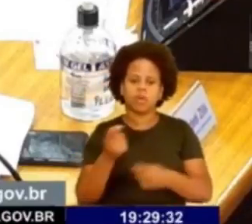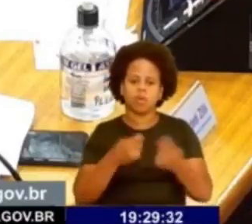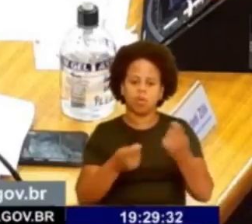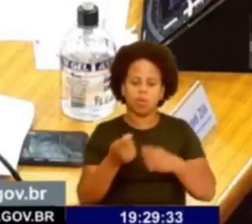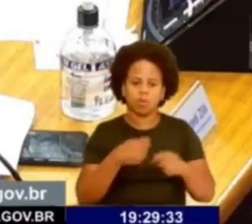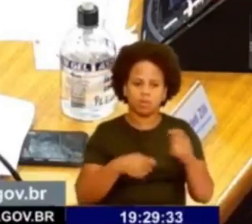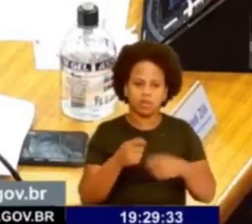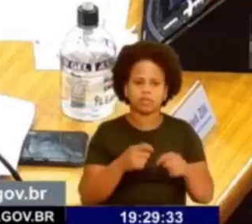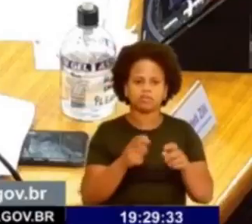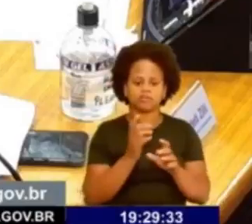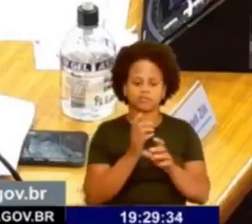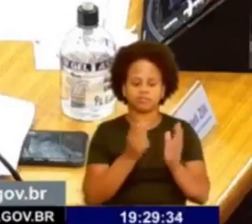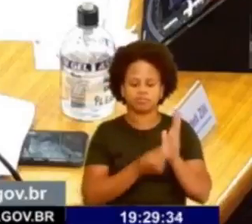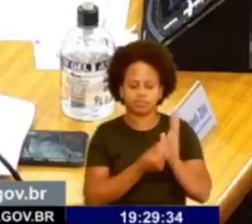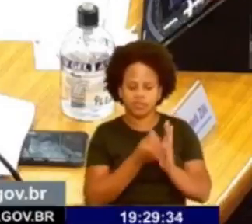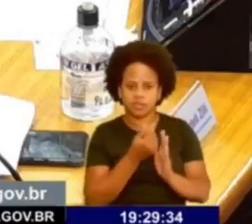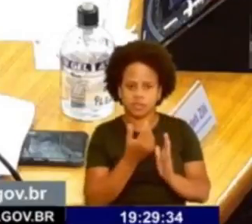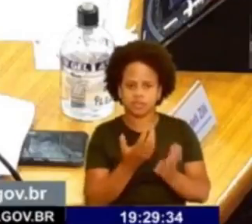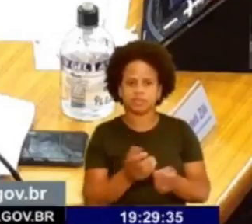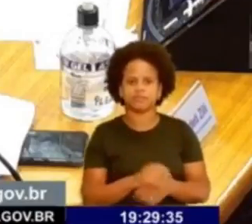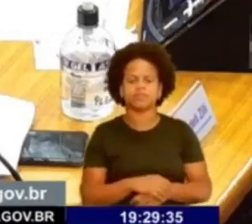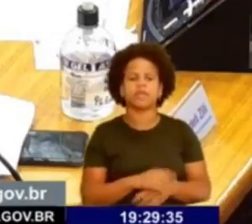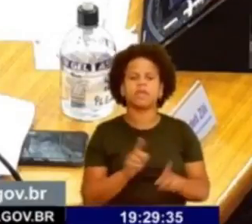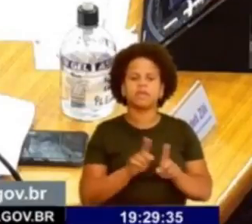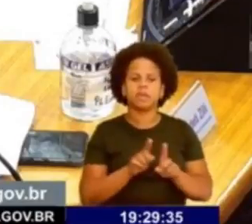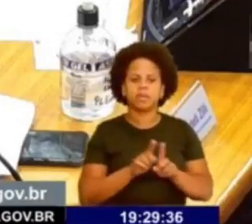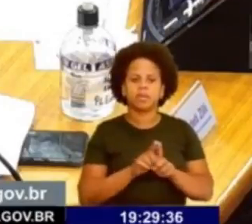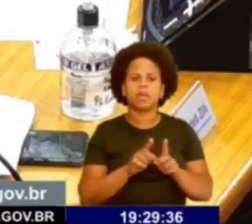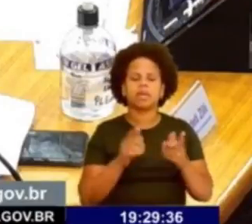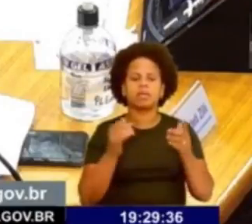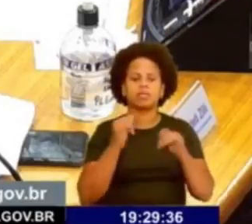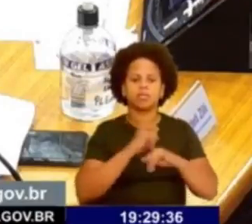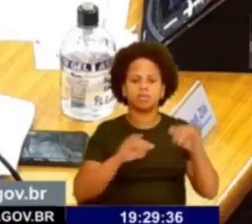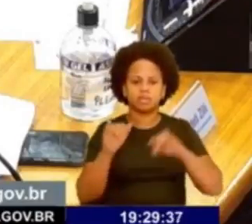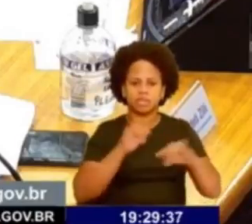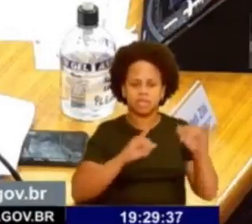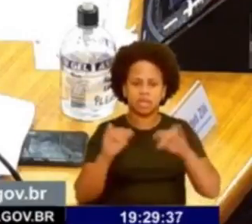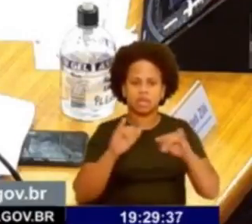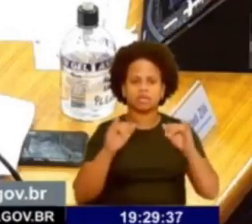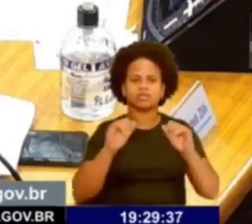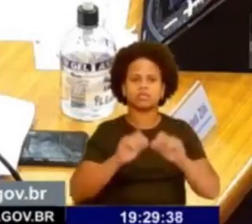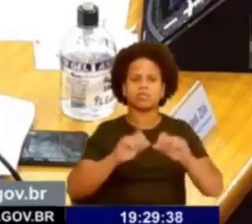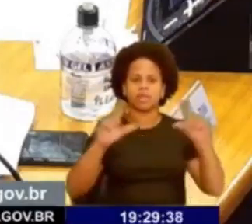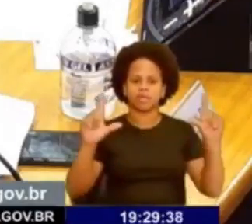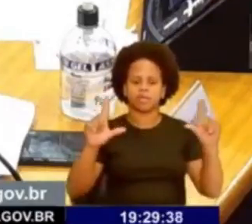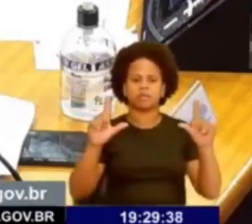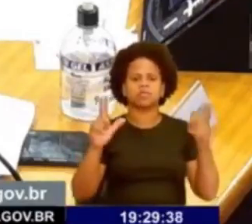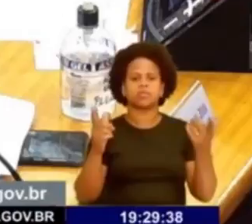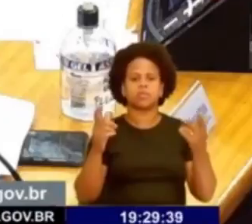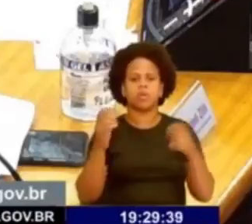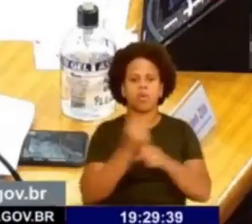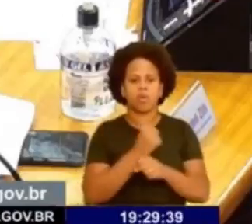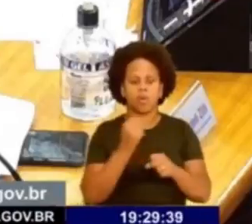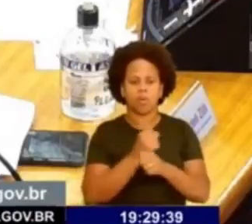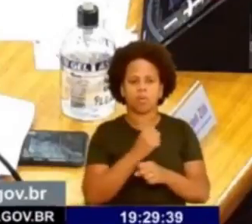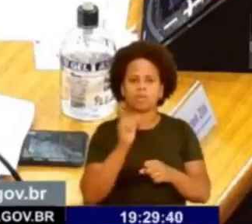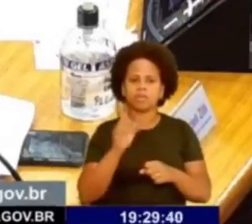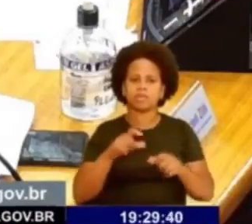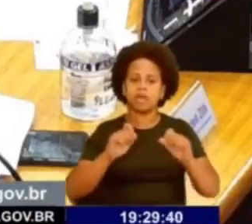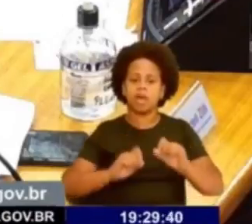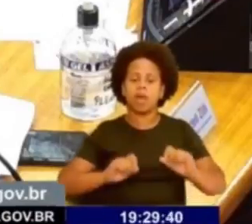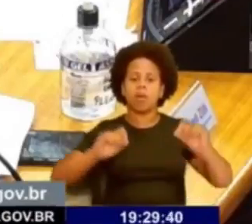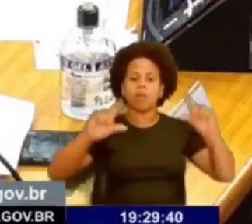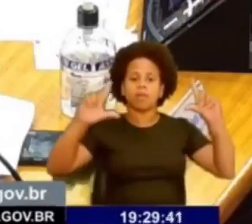dar publicidade ao painel de obras, o projeto de lei versa sobre ampliação da transparência nas